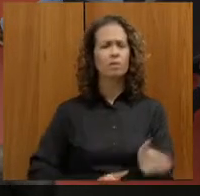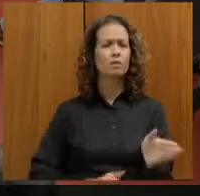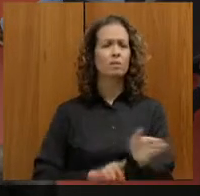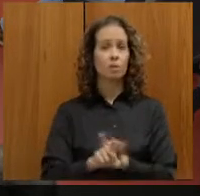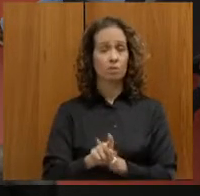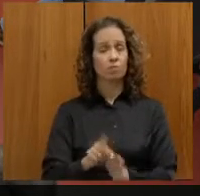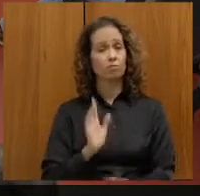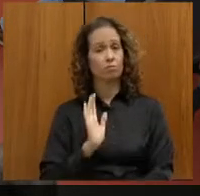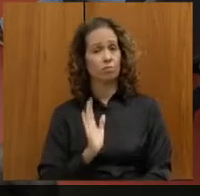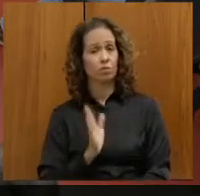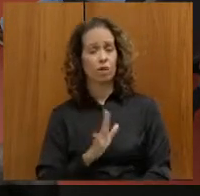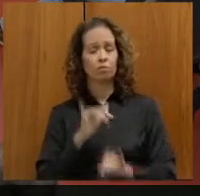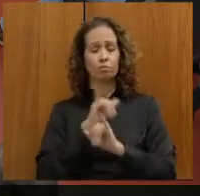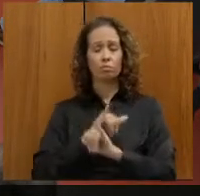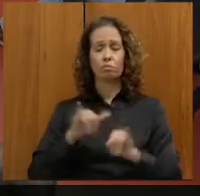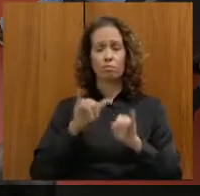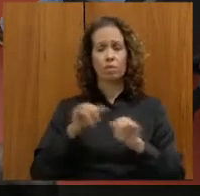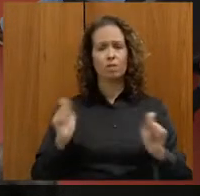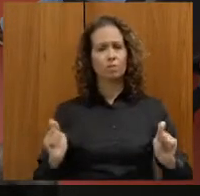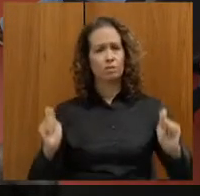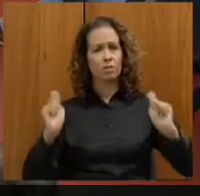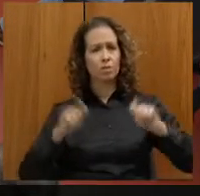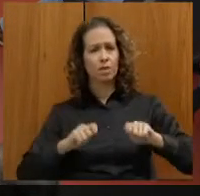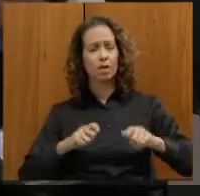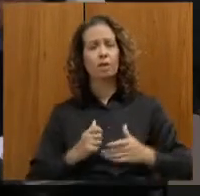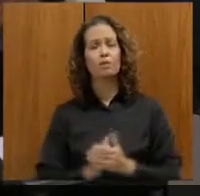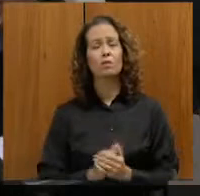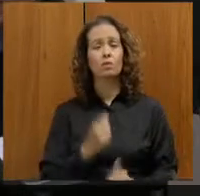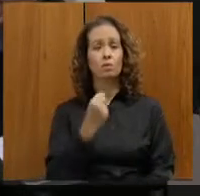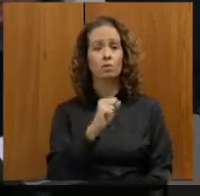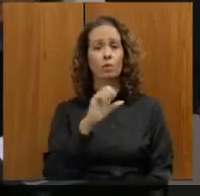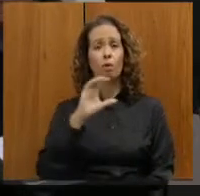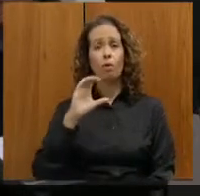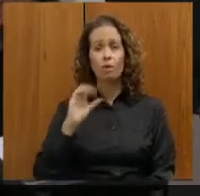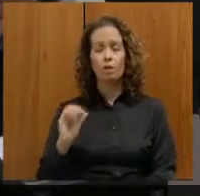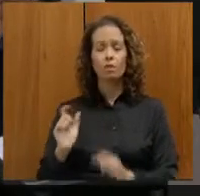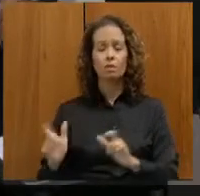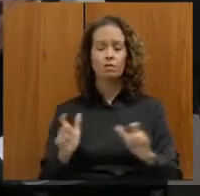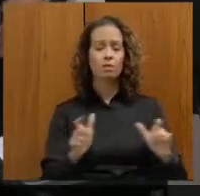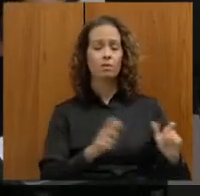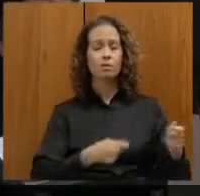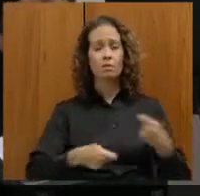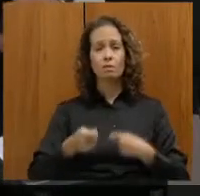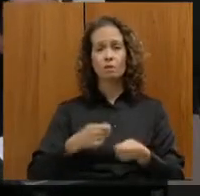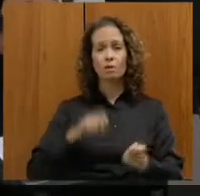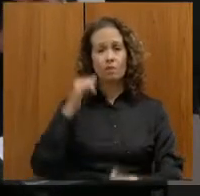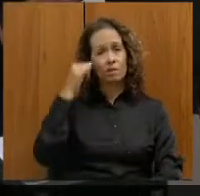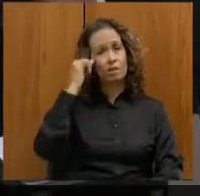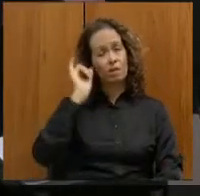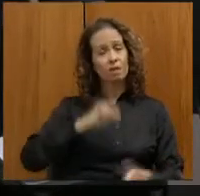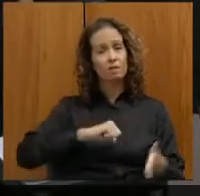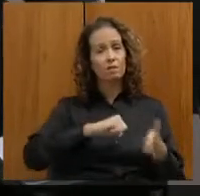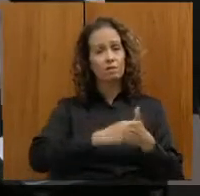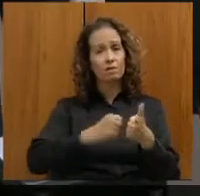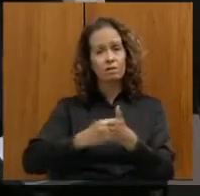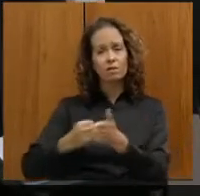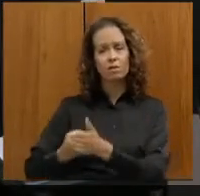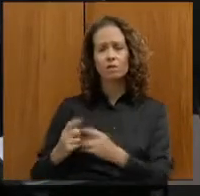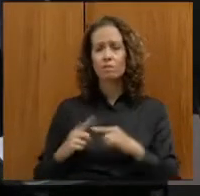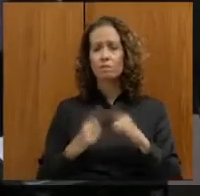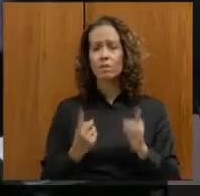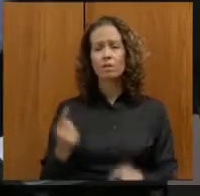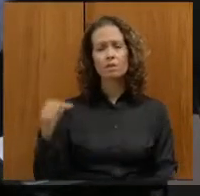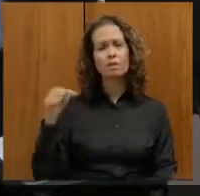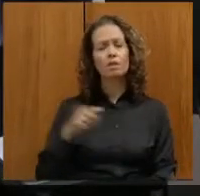pergunta já que foi anunciada a possibilidade do fechamento de 80 unidades de administrações fazendárias mas aqui eu